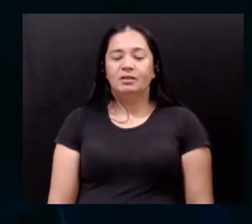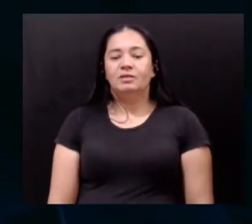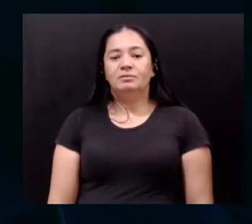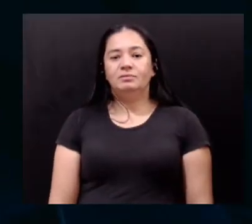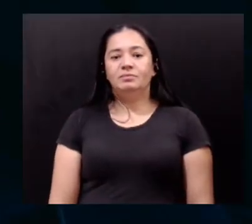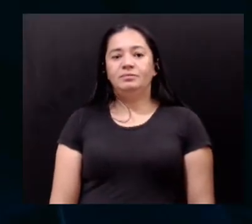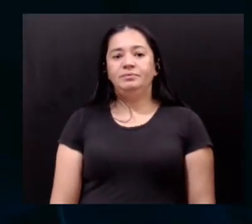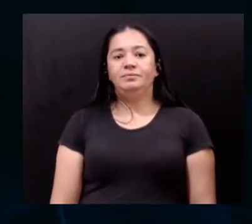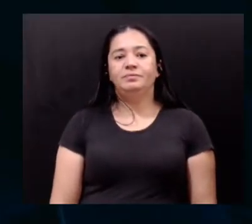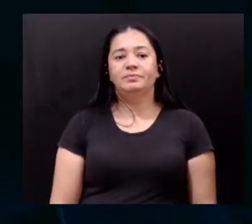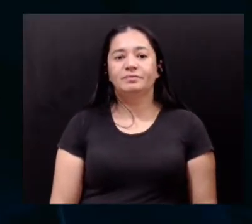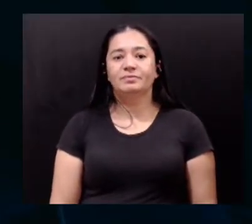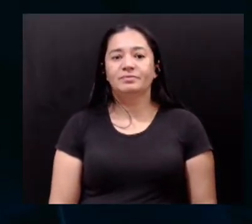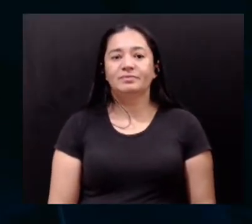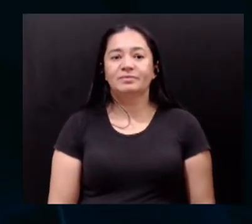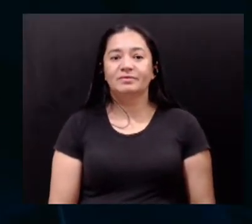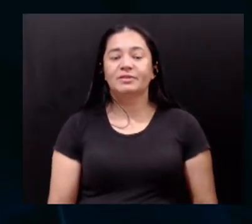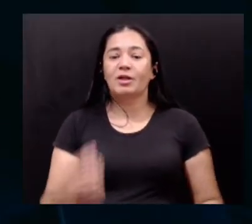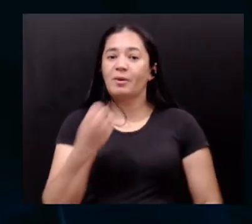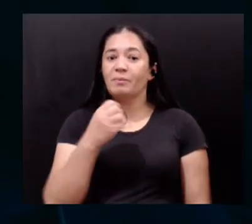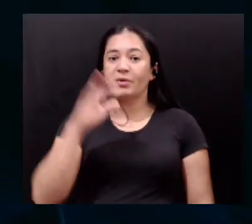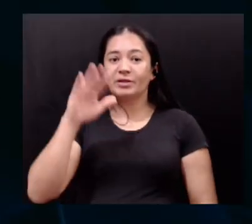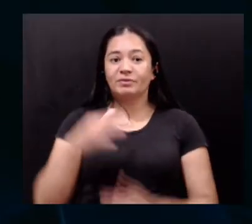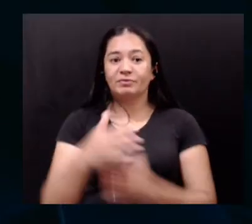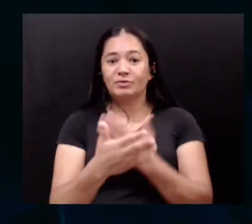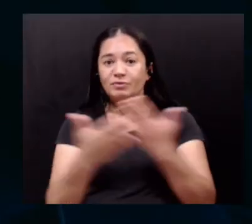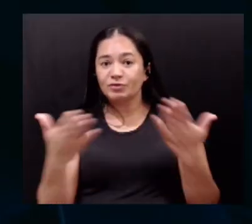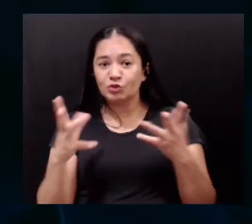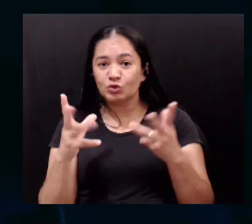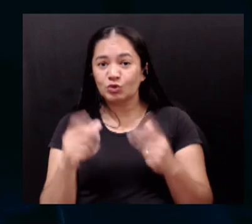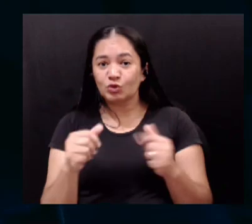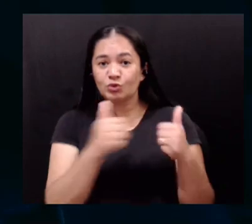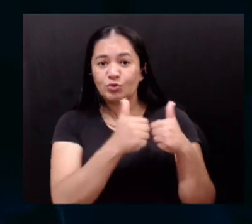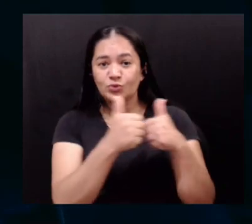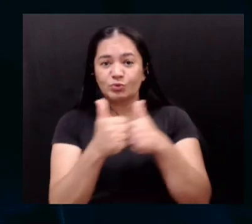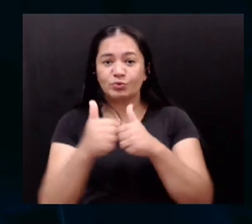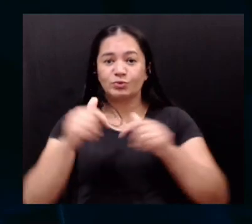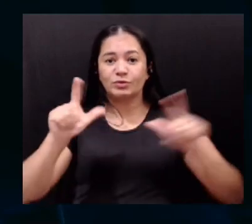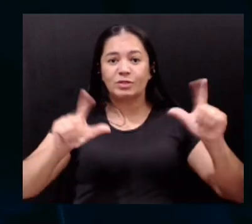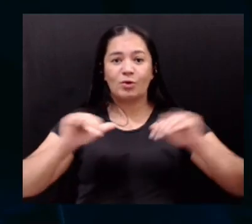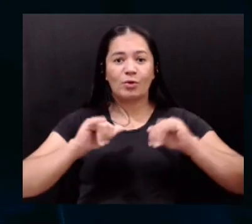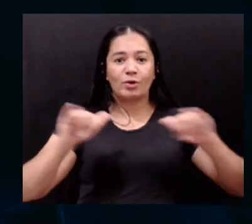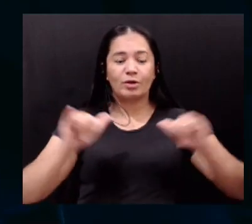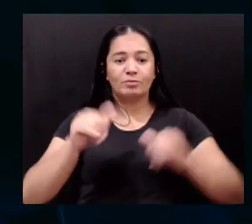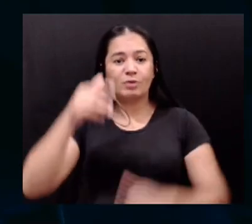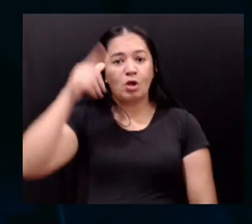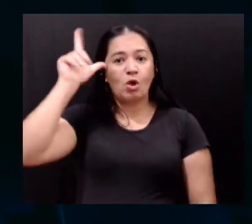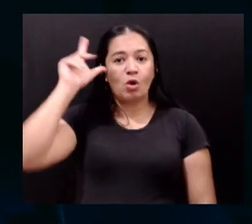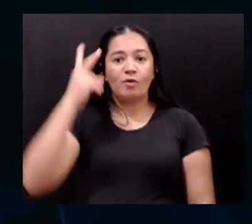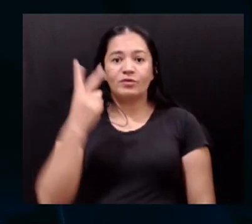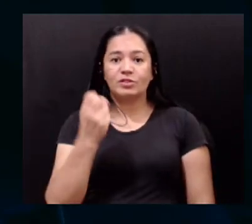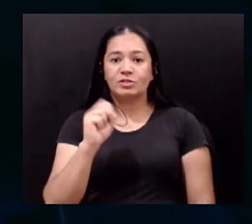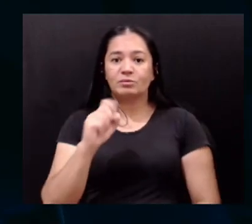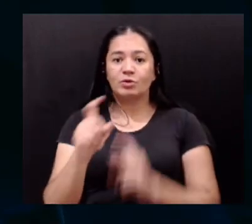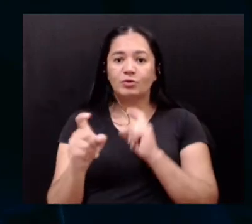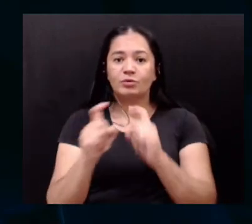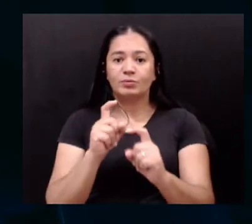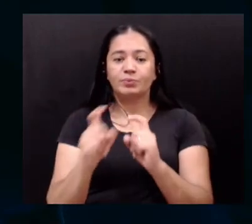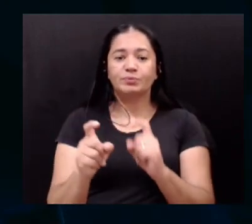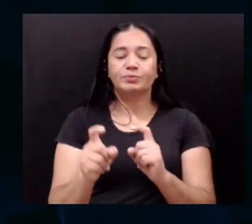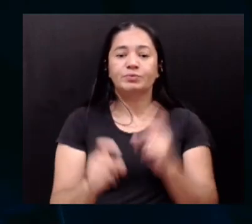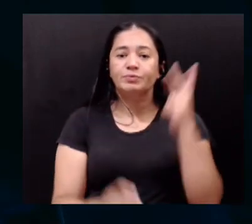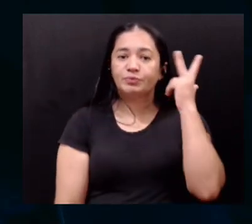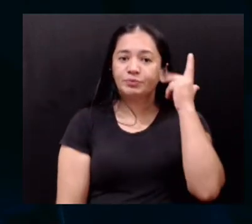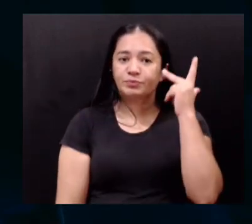Bom, Gabriel, boa tarde para você, boa tarde para todo mundo acompanhando o Câmara Notícia. Ontem, durante a 28ª reunião ordinária, havia